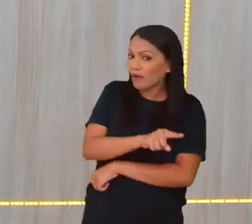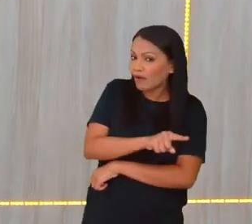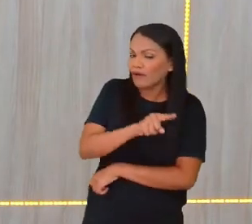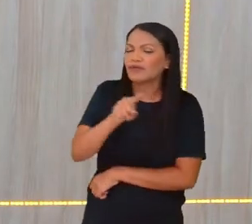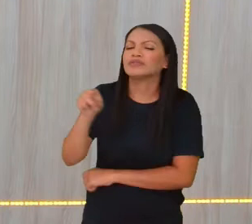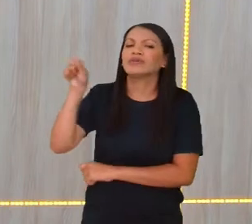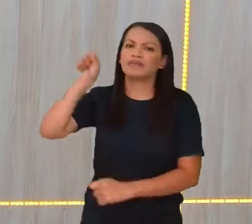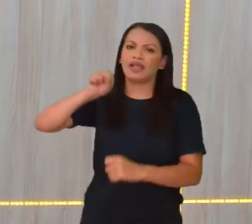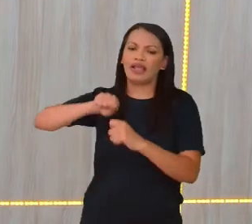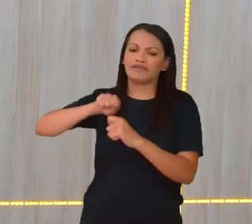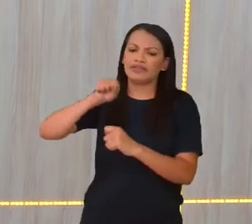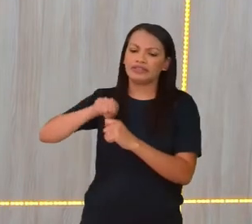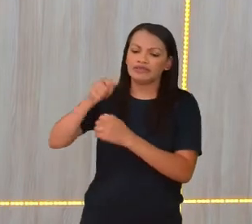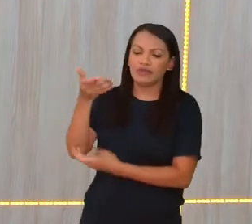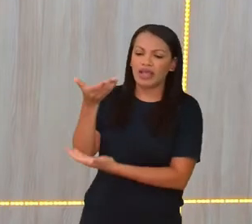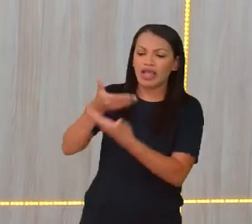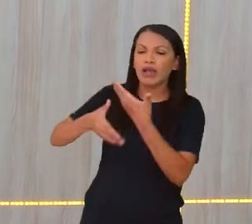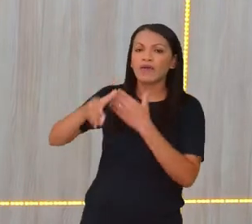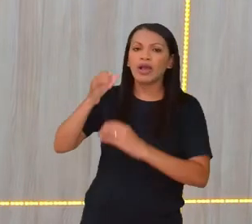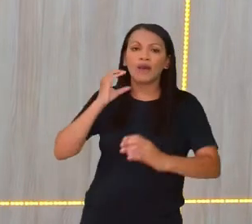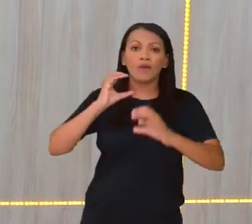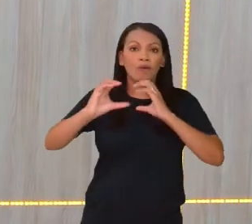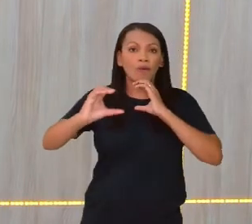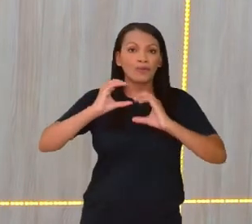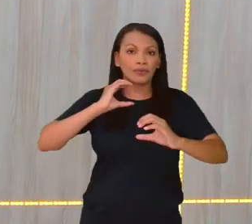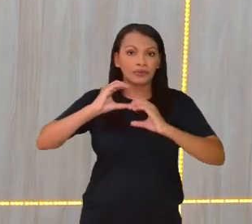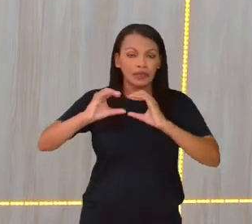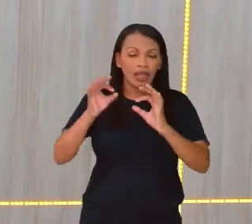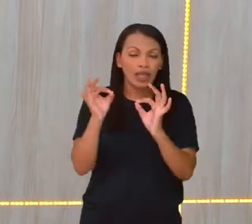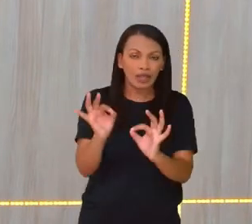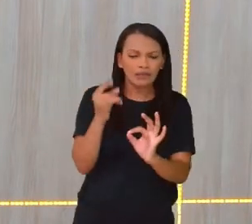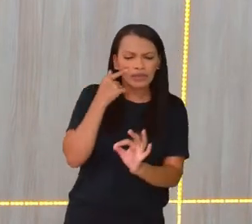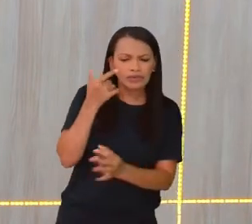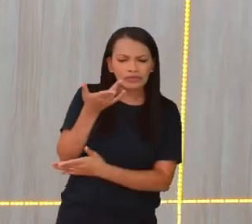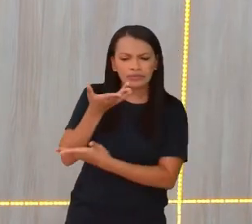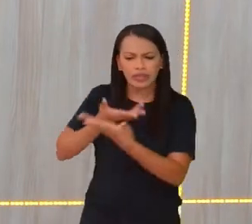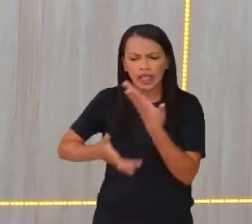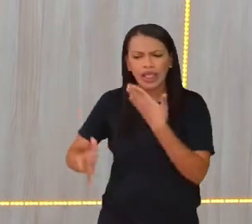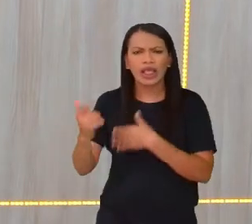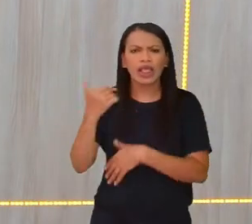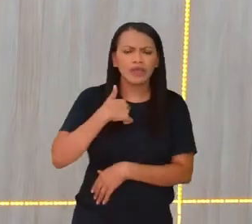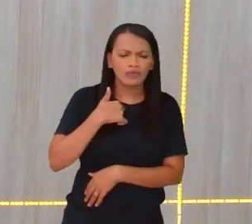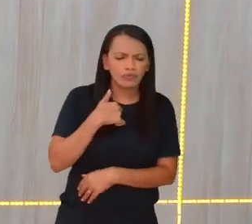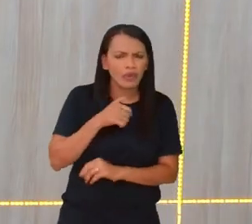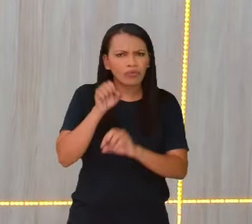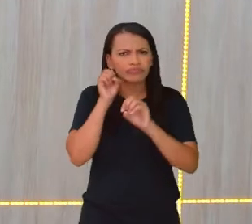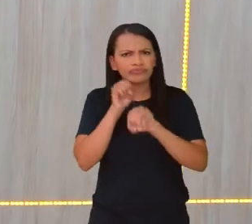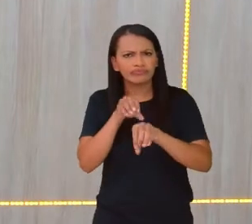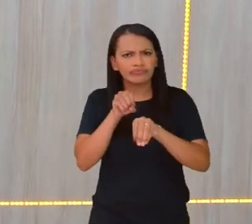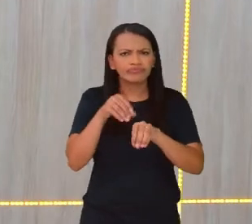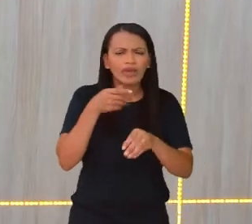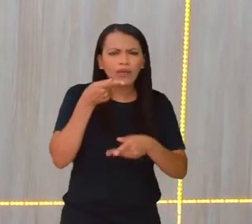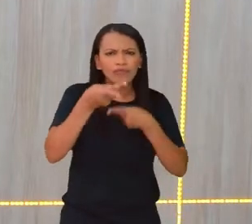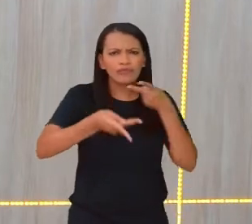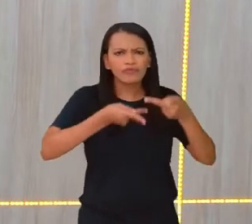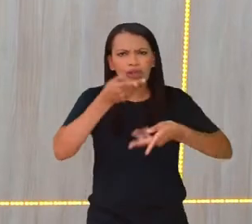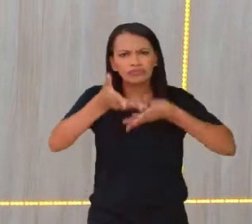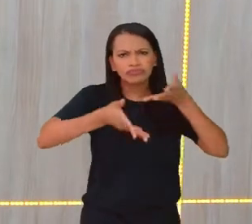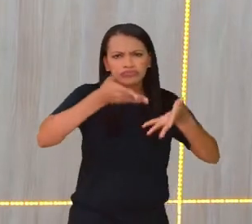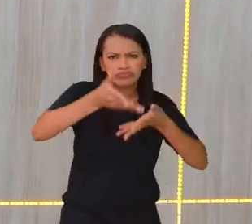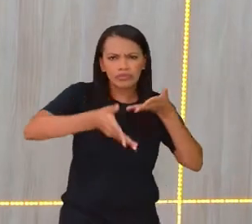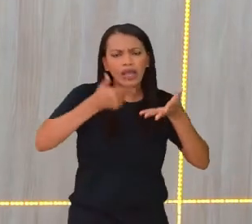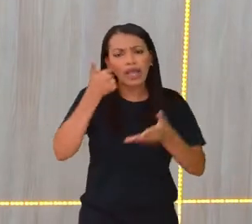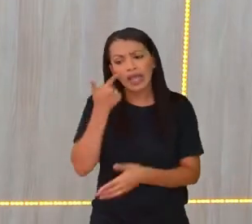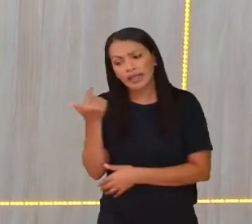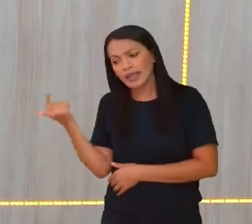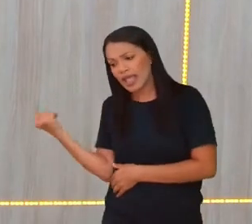para fazer aí essa comunicação, né? Esse intermédio entre o que vocês falam, o que eu estou falando e